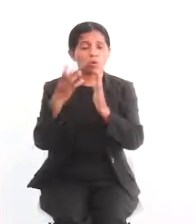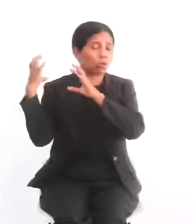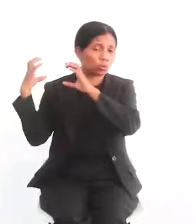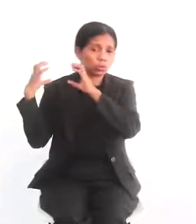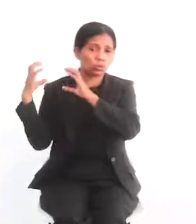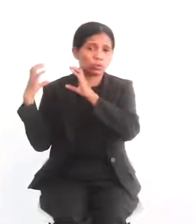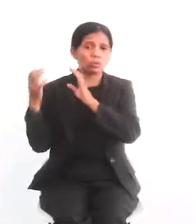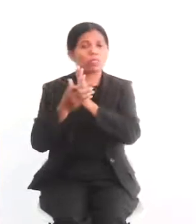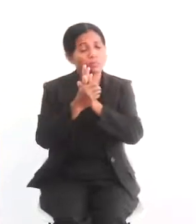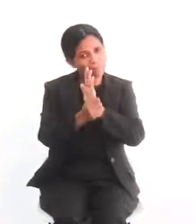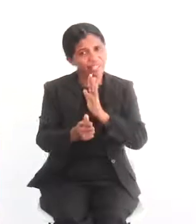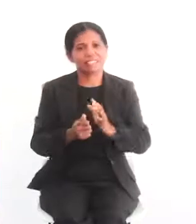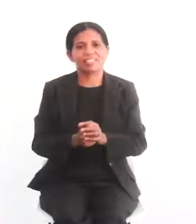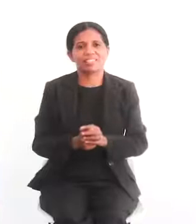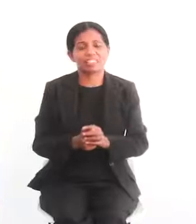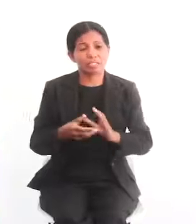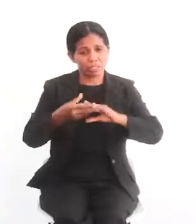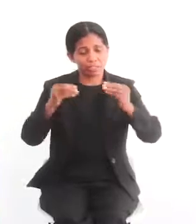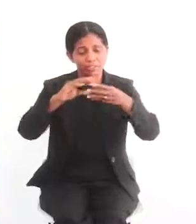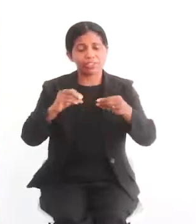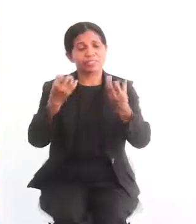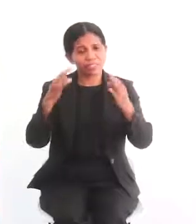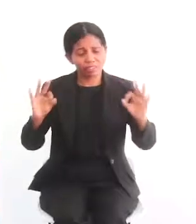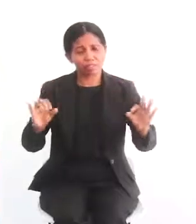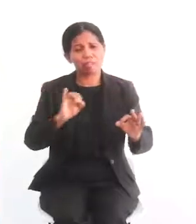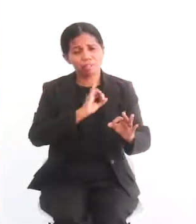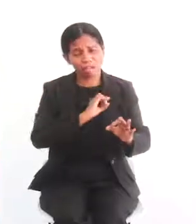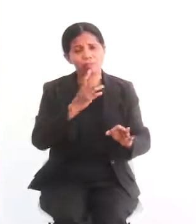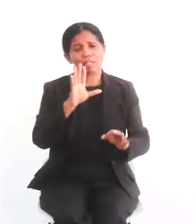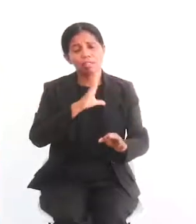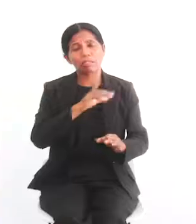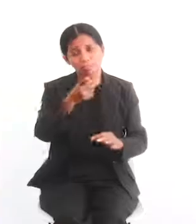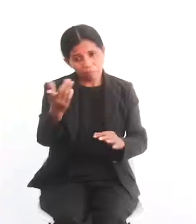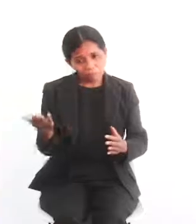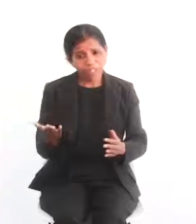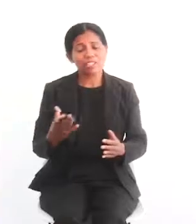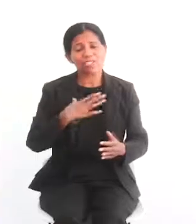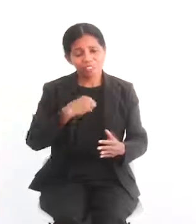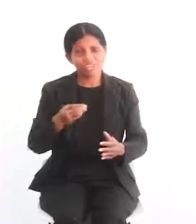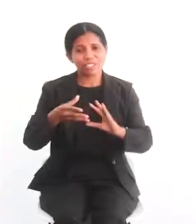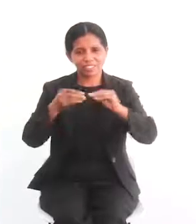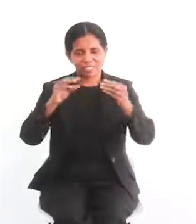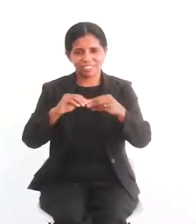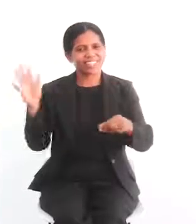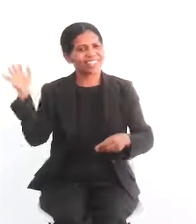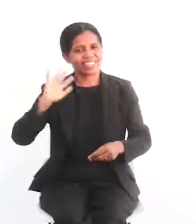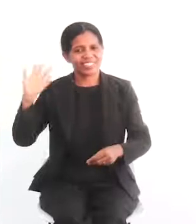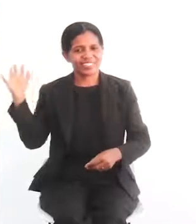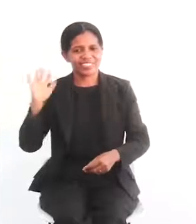Terminamos a nossa história e espero que tenham gostado desta história. Adeus e até já!